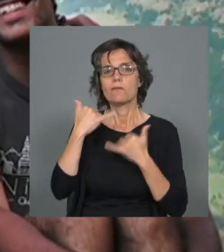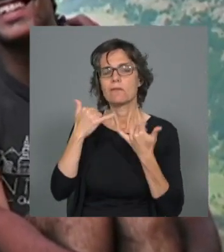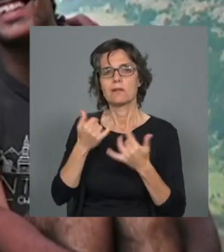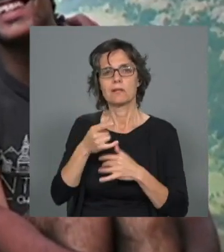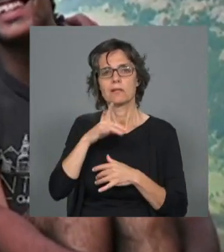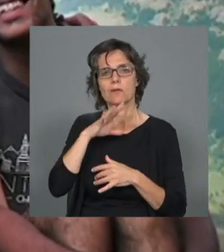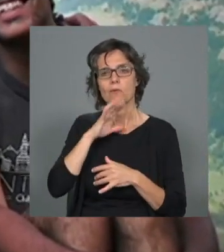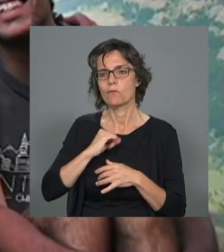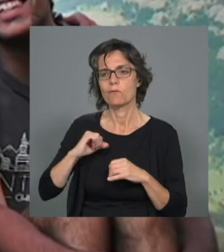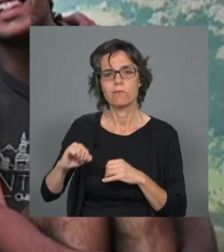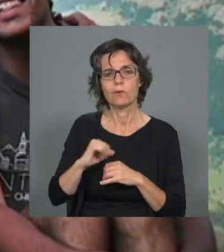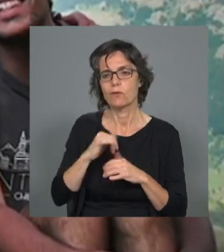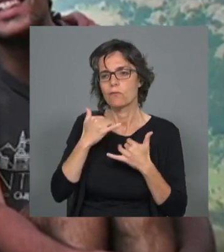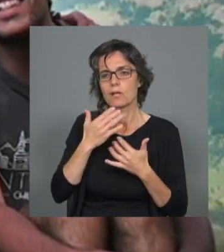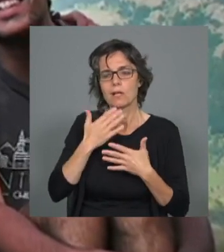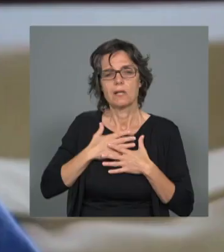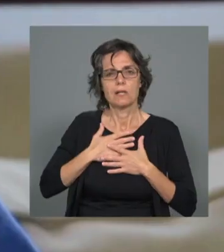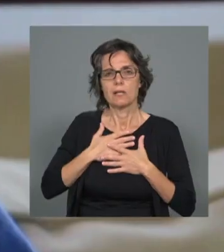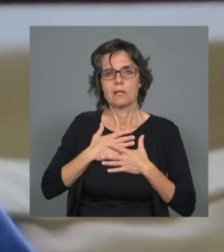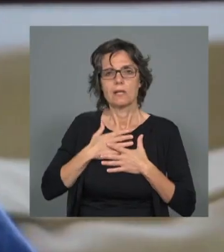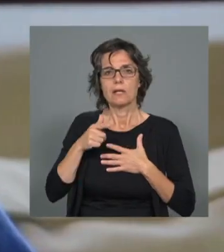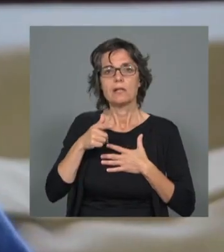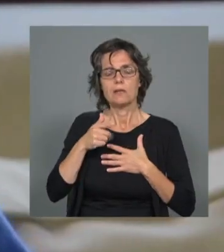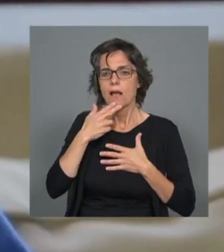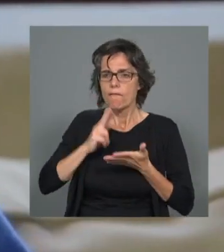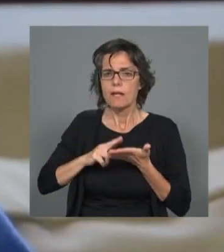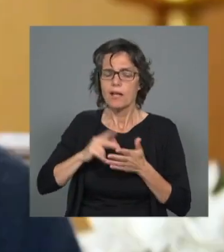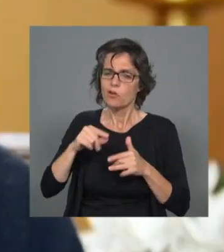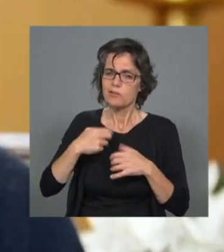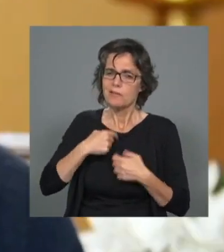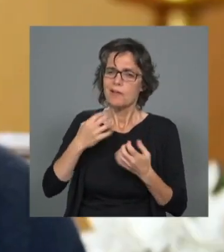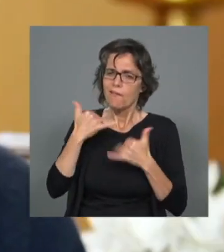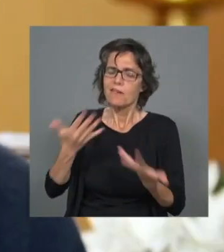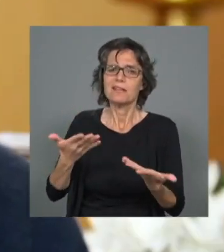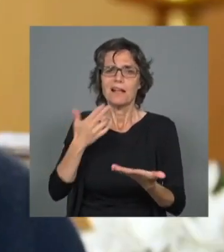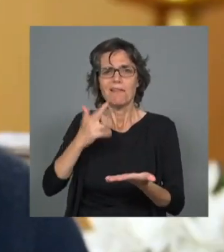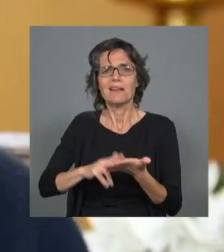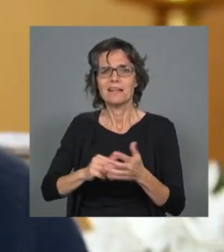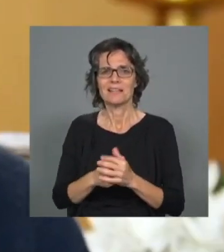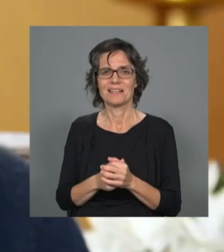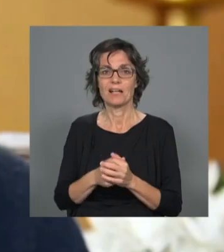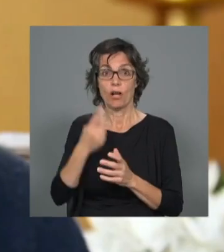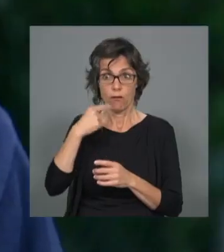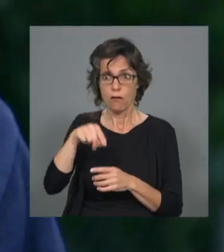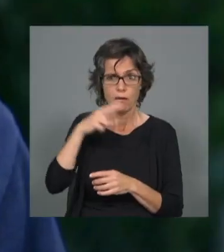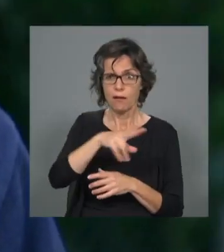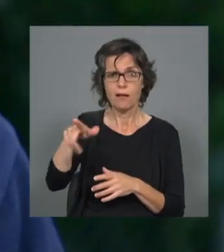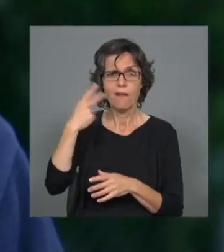filhos e isto é uma coisa que se tem que irradiar, é assim mesmo, nós somos mesmo felizes. Nós vemos acontecer milagres na vida das